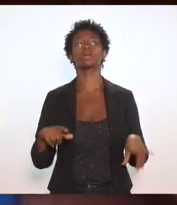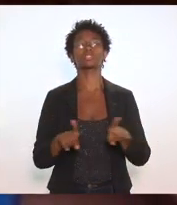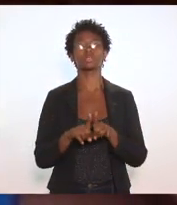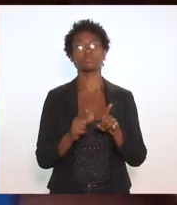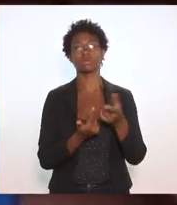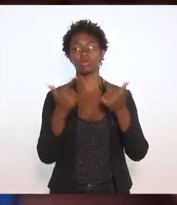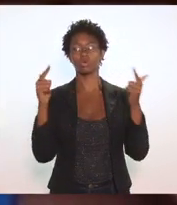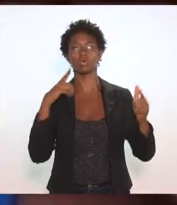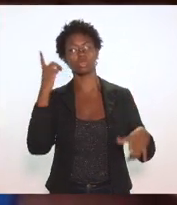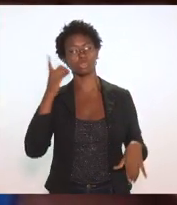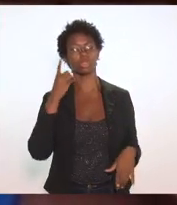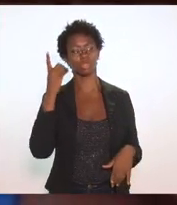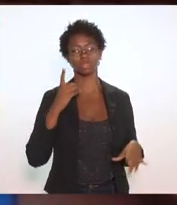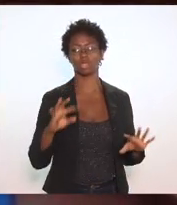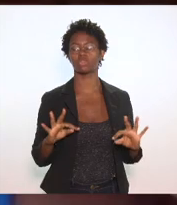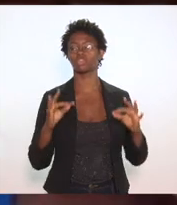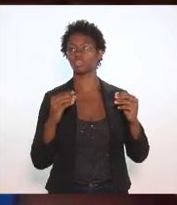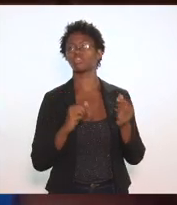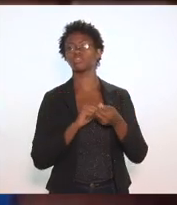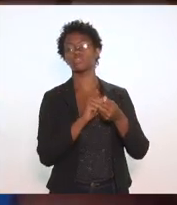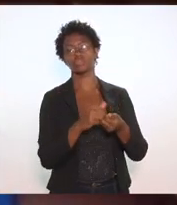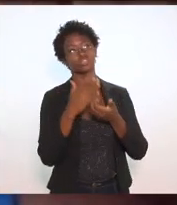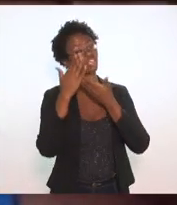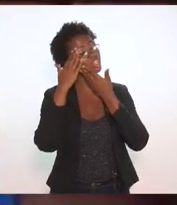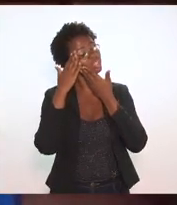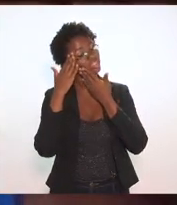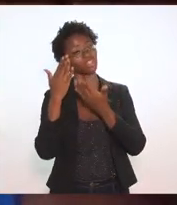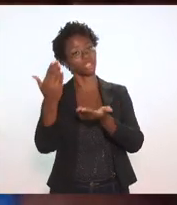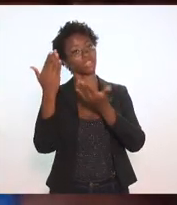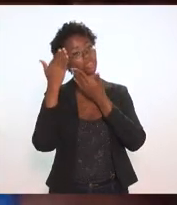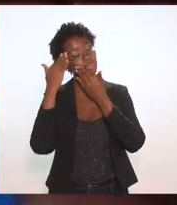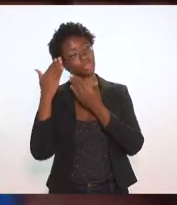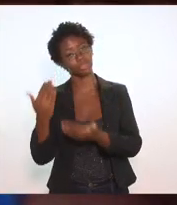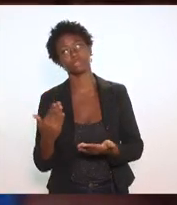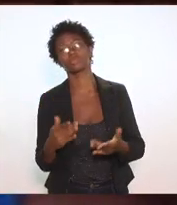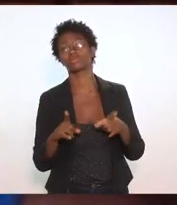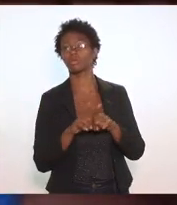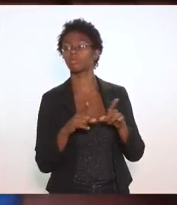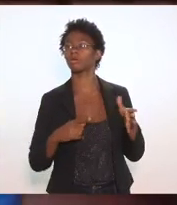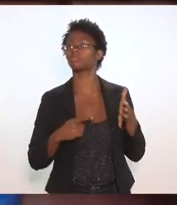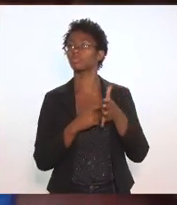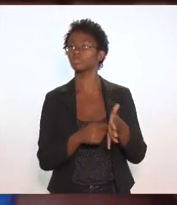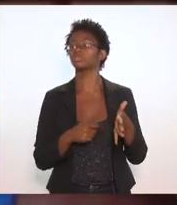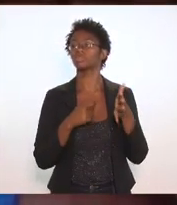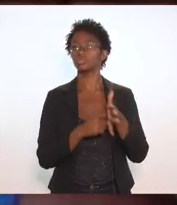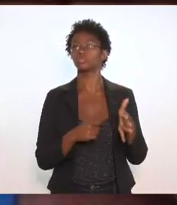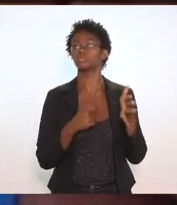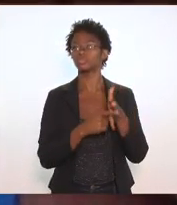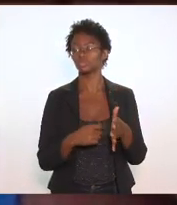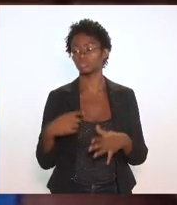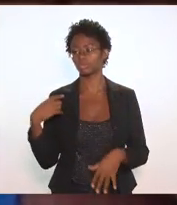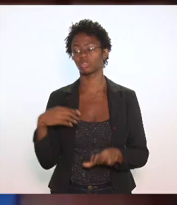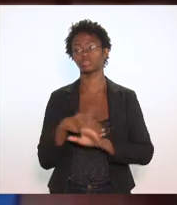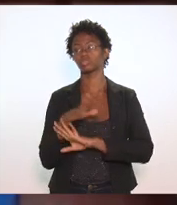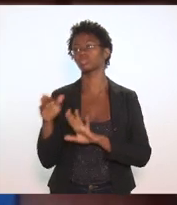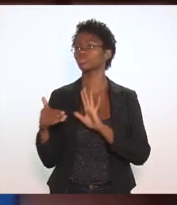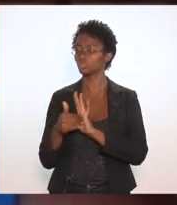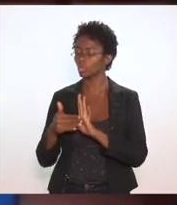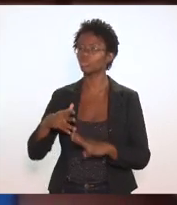outros deputados e deputadas, mas o agradecimento maior vai para a luta dos seus herdeiros e herdeiras